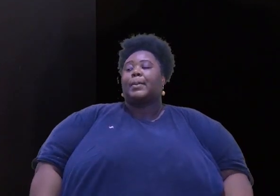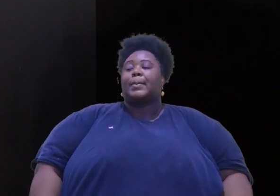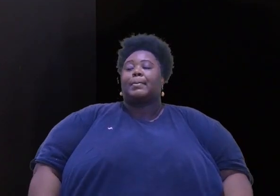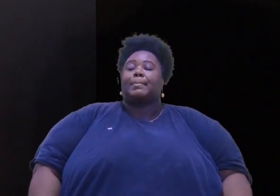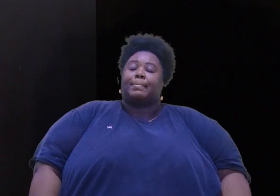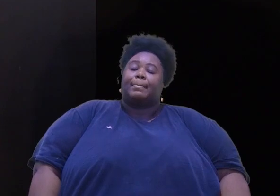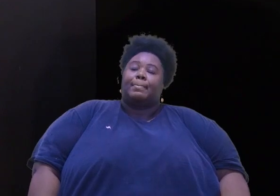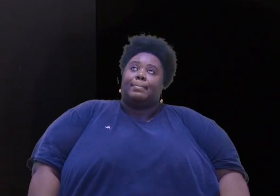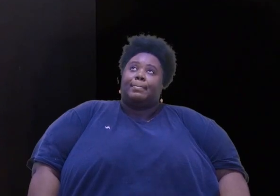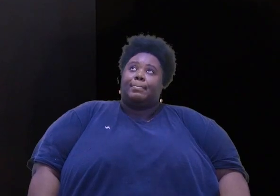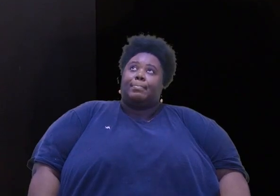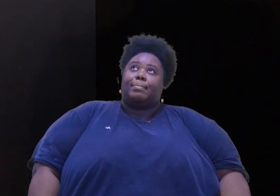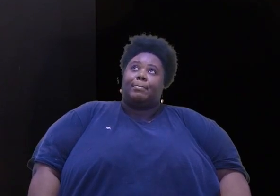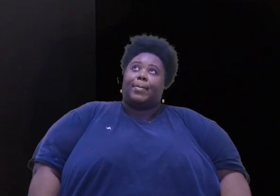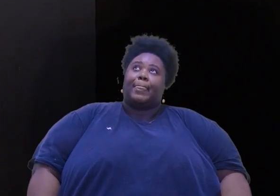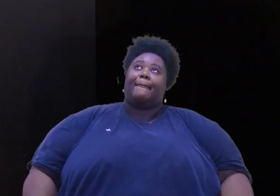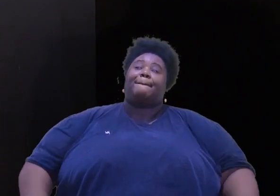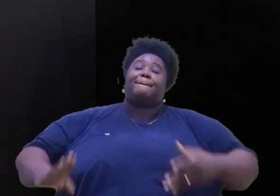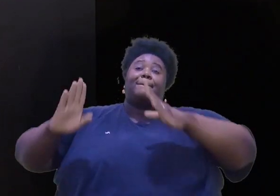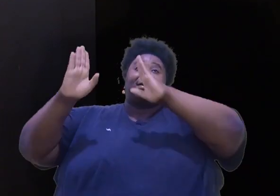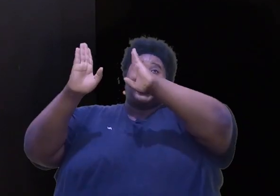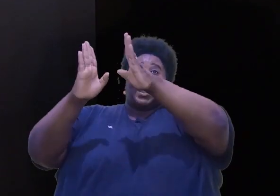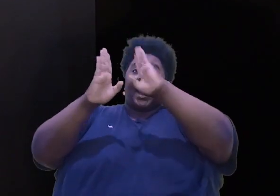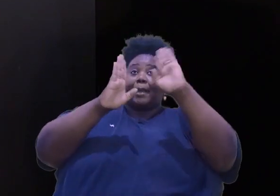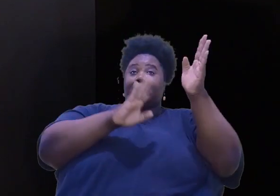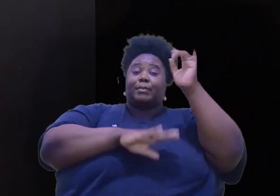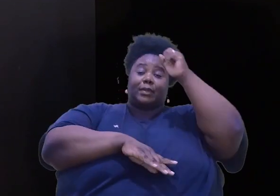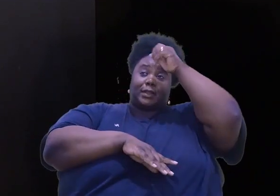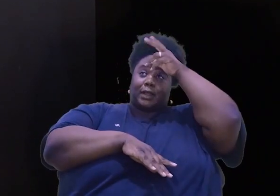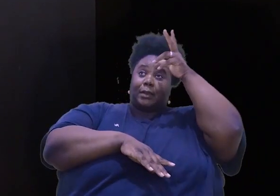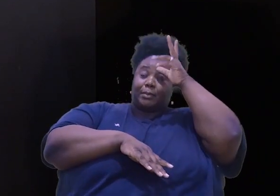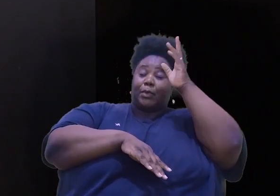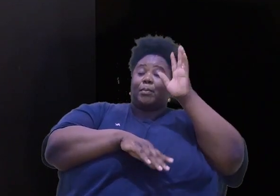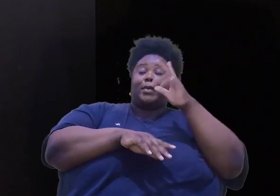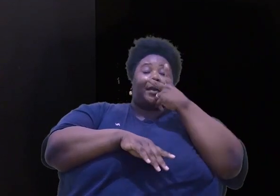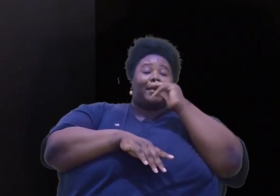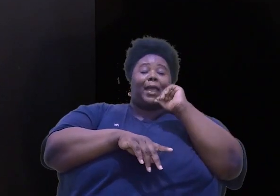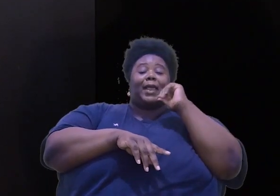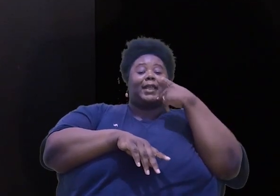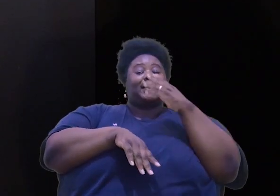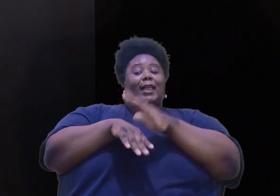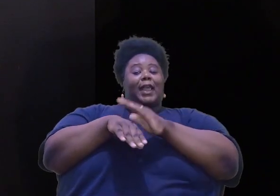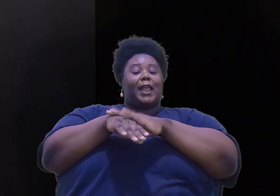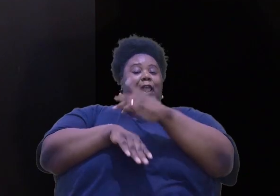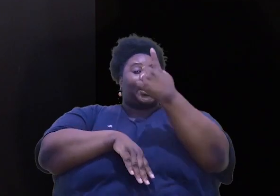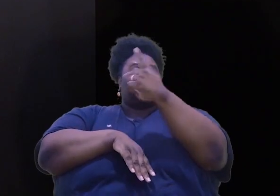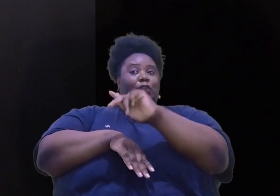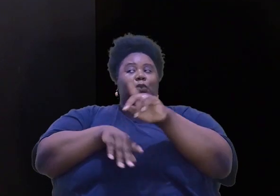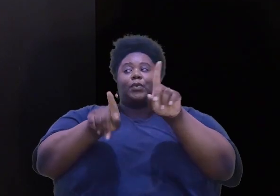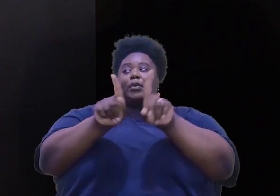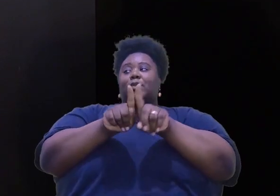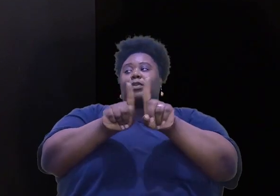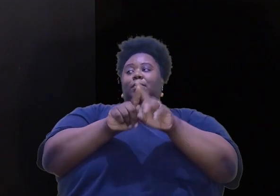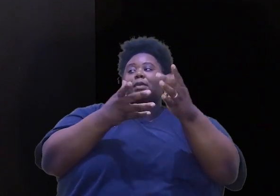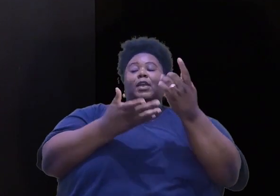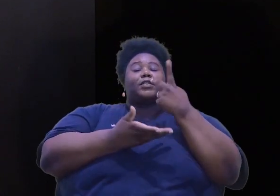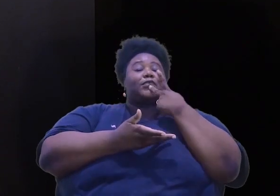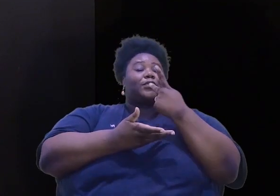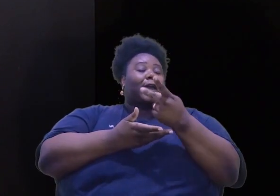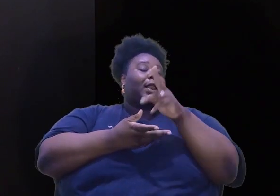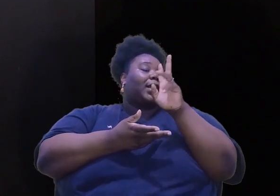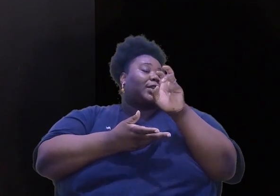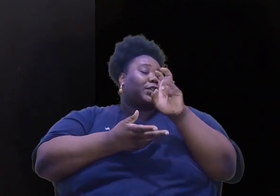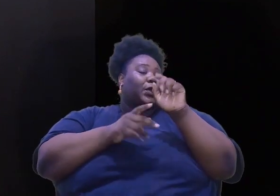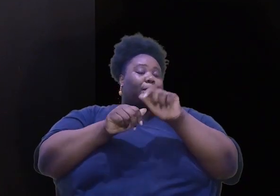A ideia dessa biblioteca pública, né, que virou a sua biblioteca, e sobre, acho que eu quero terminar te ouvindo sobre